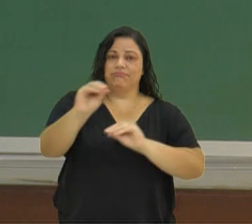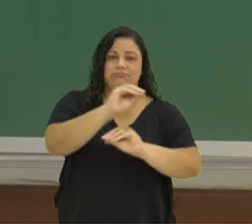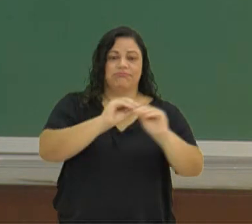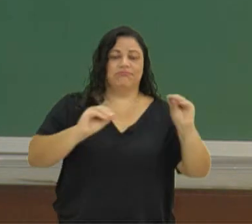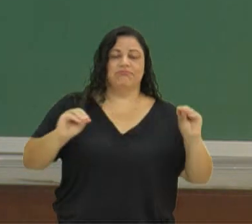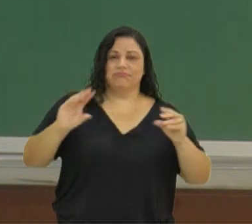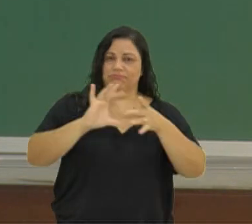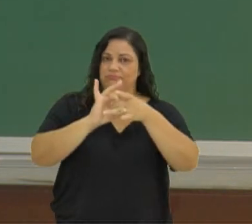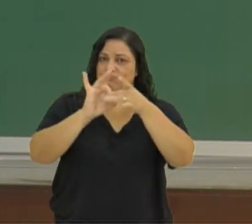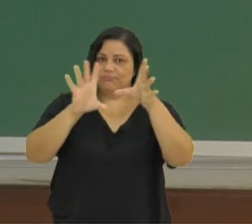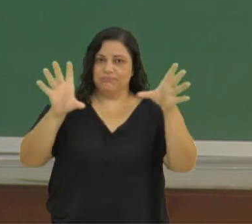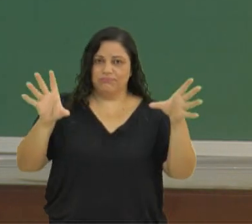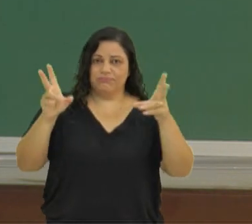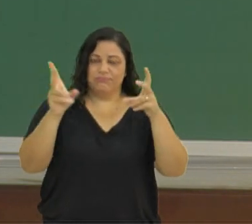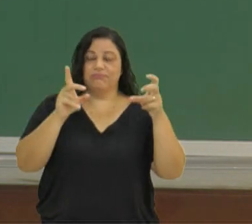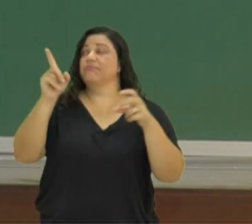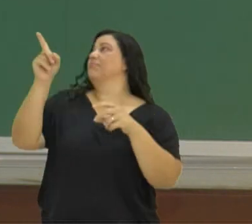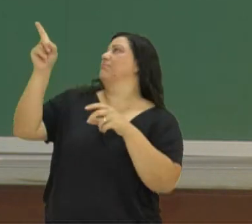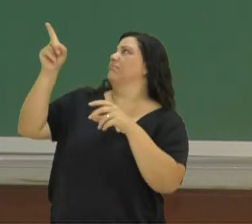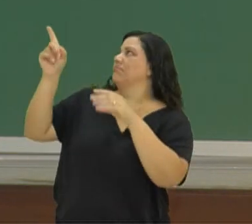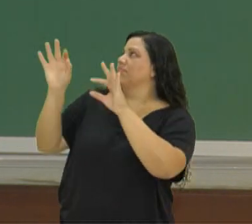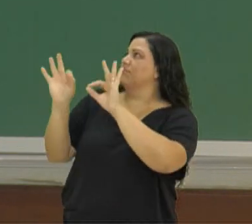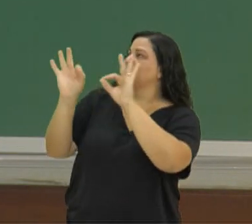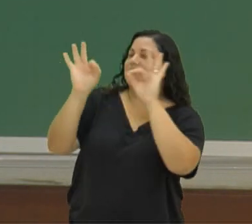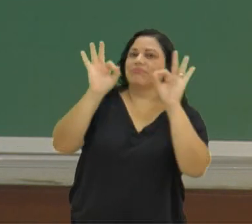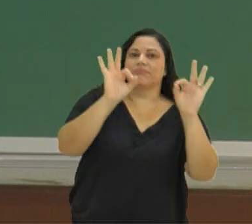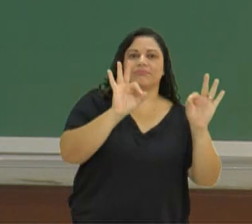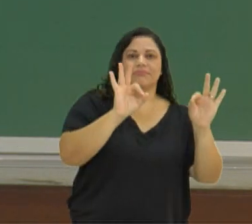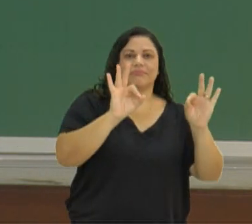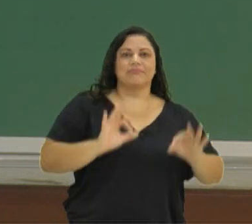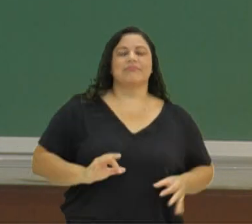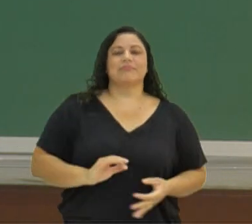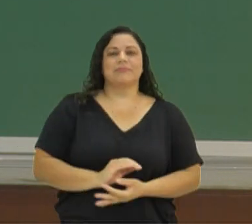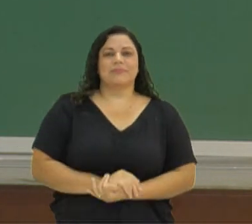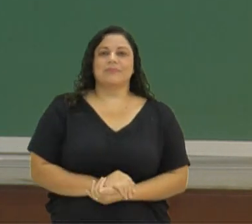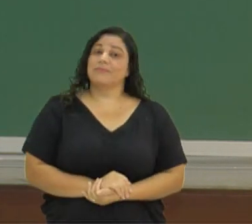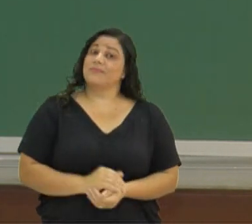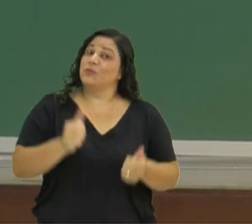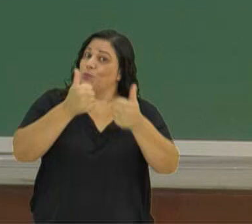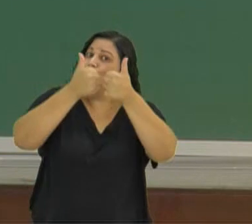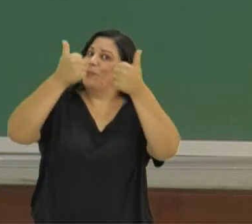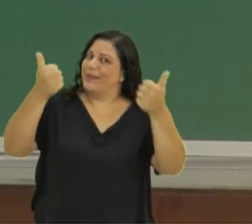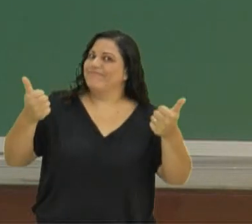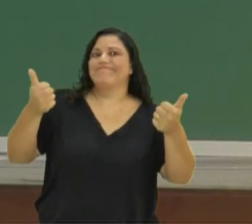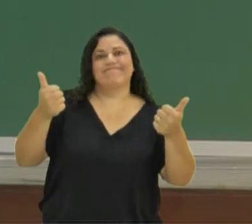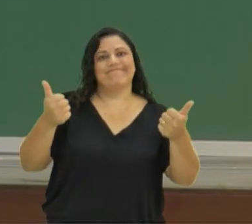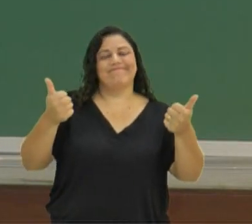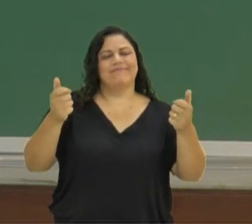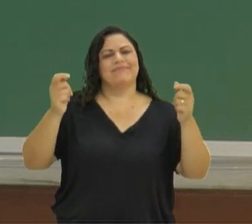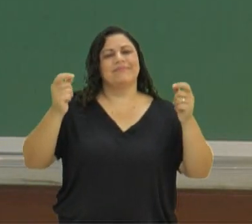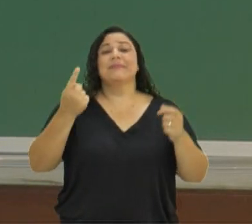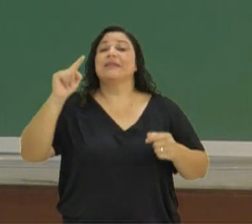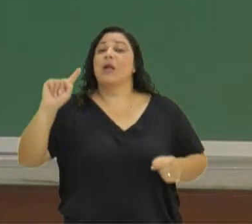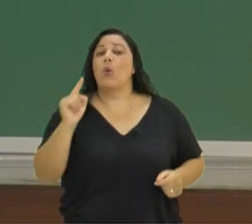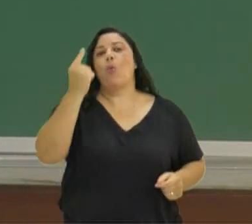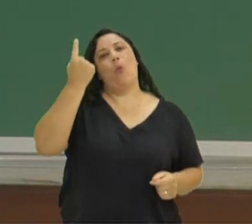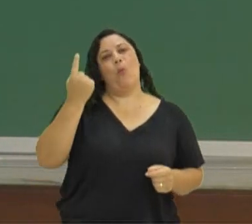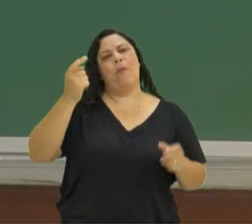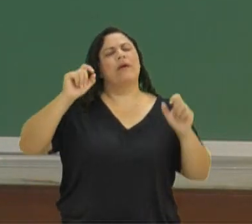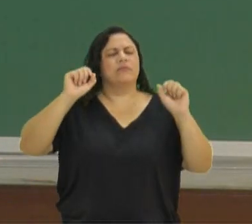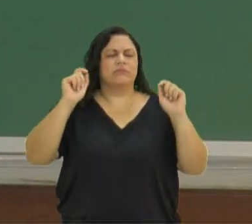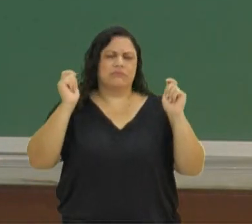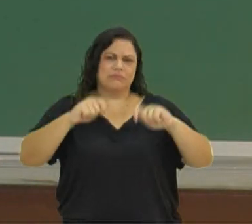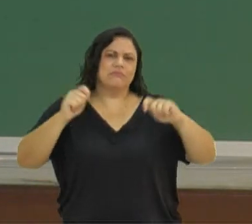diferente, numa horizontal diferente e numa vertical diferente. Muito bem. Essa é uma das possibilidades da gente